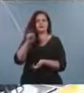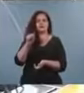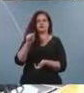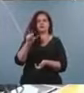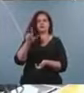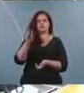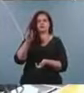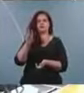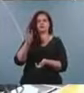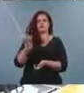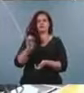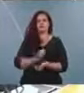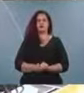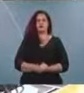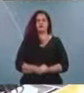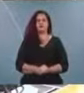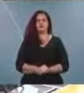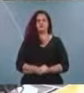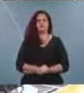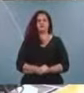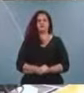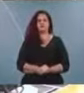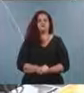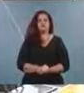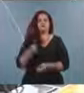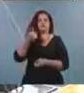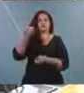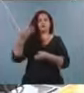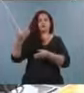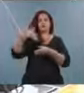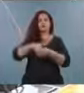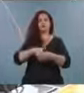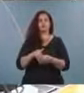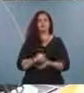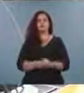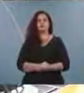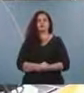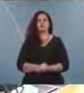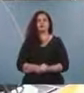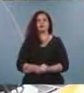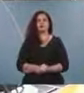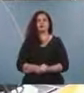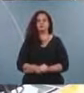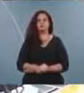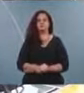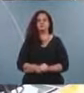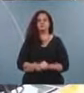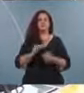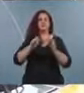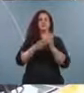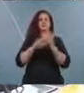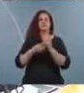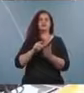divulgado no período da campanha eleitoral do primeiro turno. E também ele relata um significativo aumento de